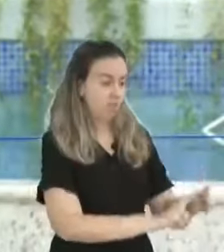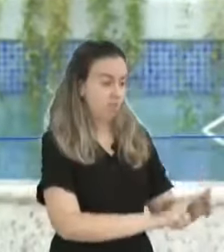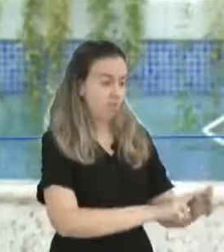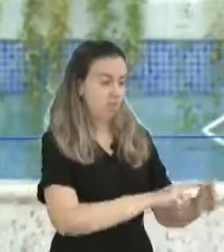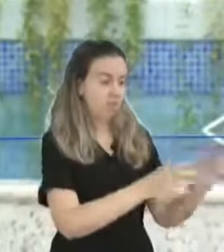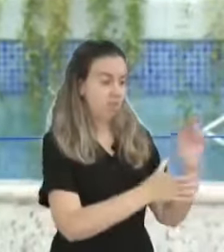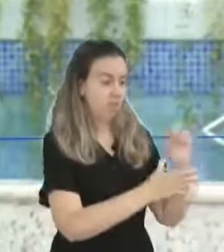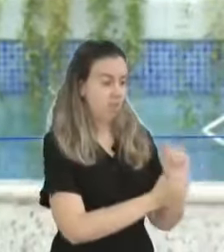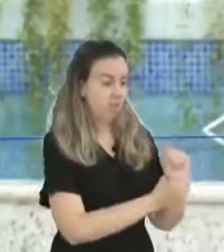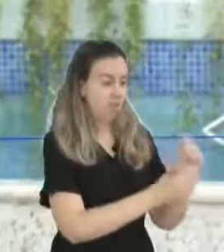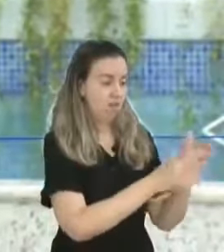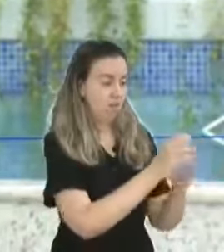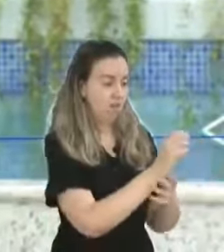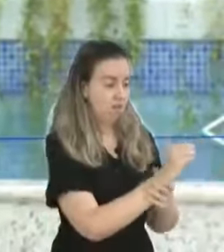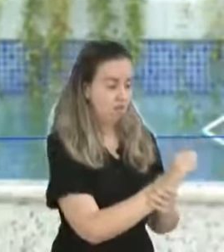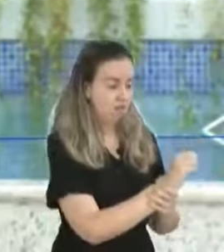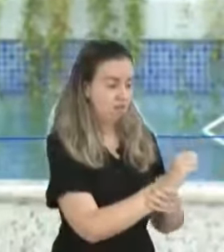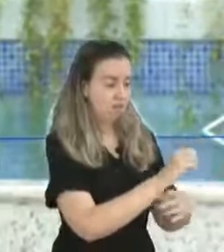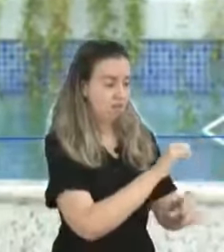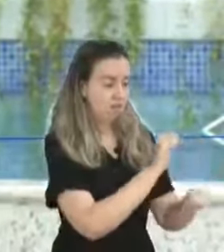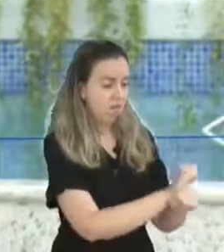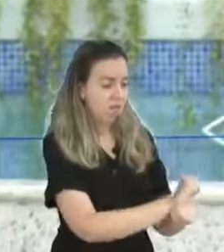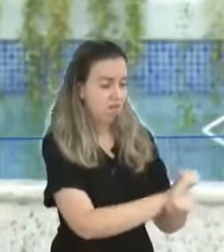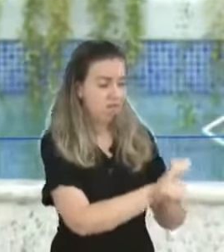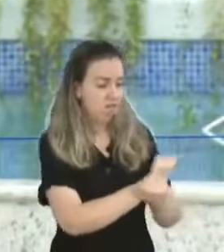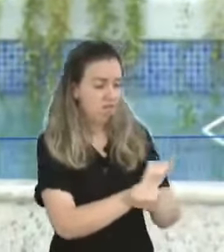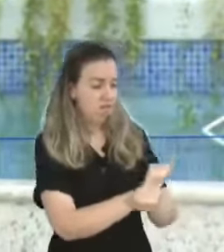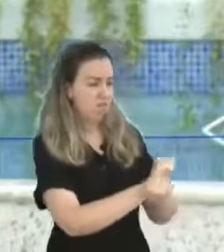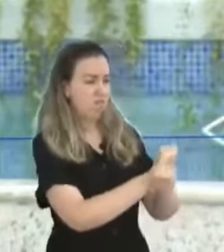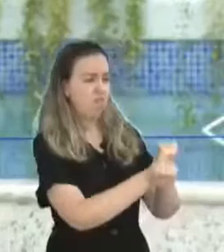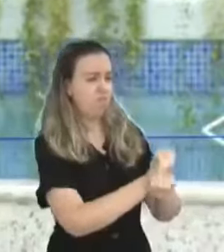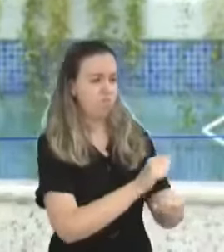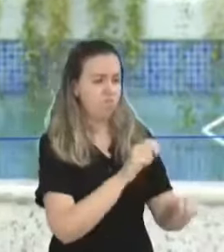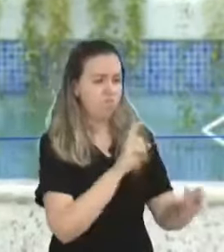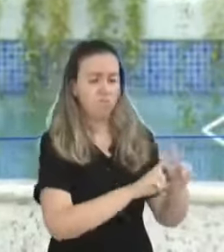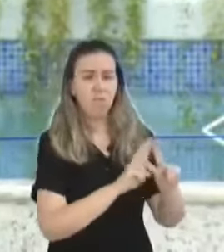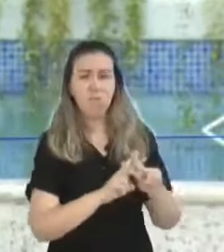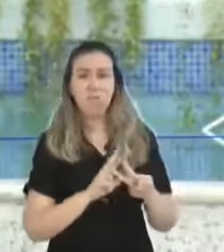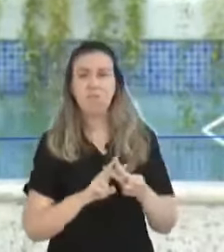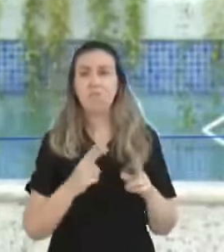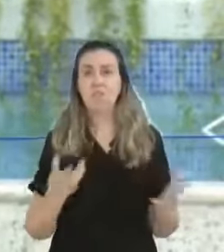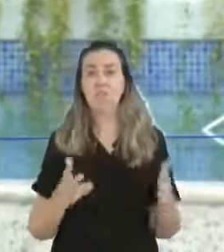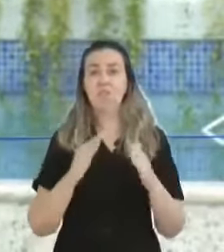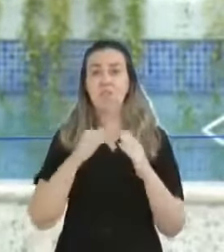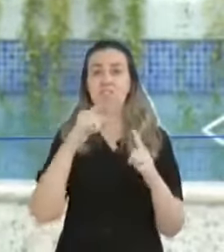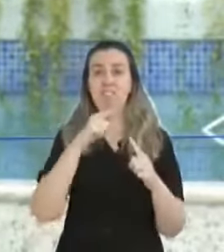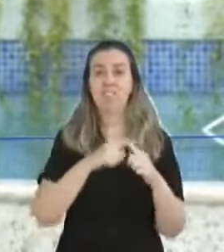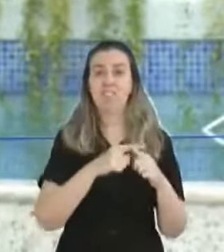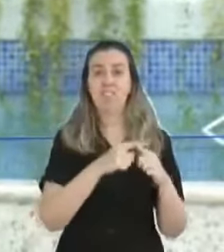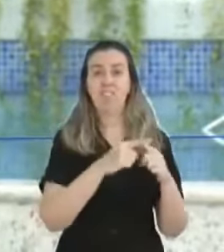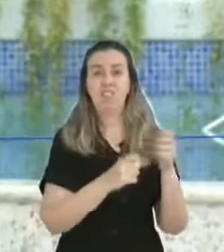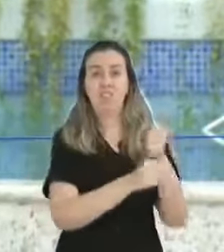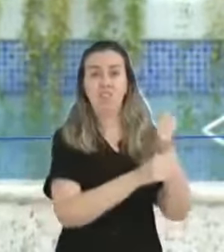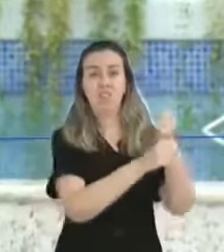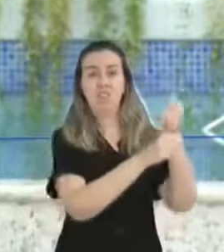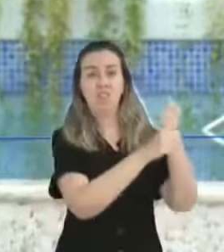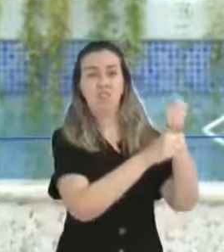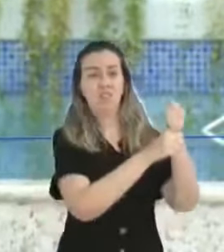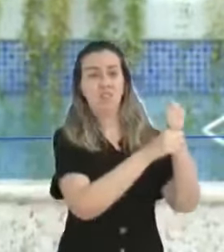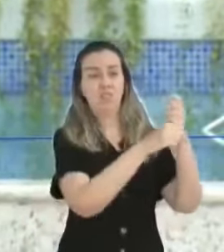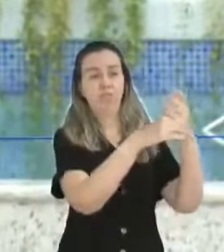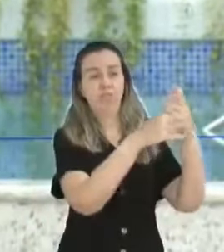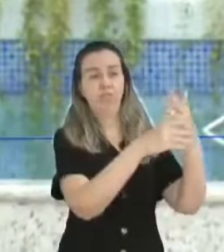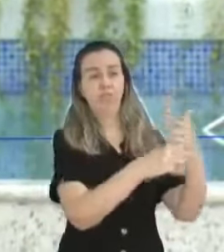grande símbolo religioso dos judeus, o templo construído por Salomão, destruídos, e o povo